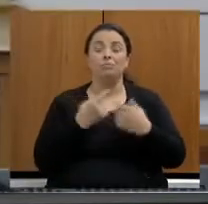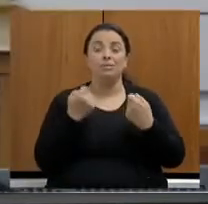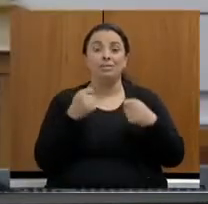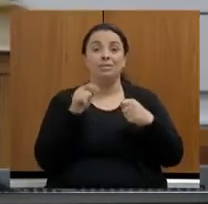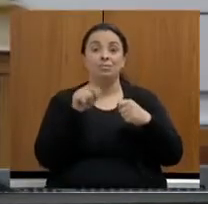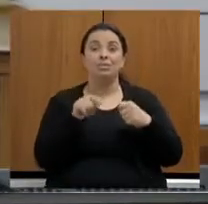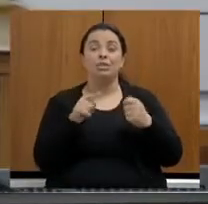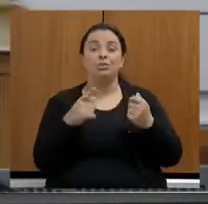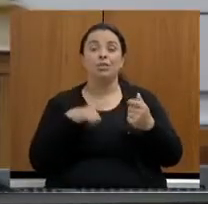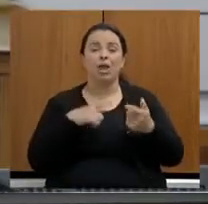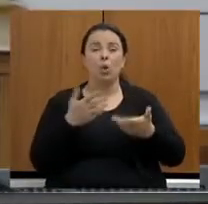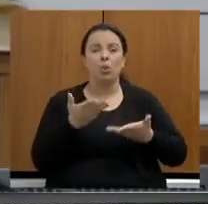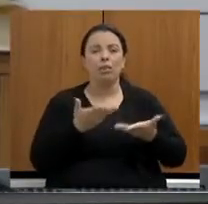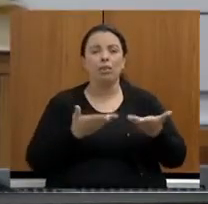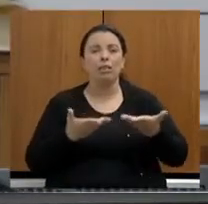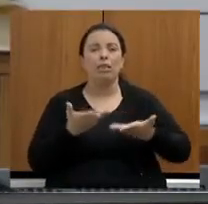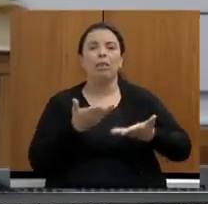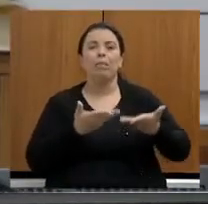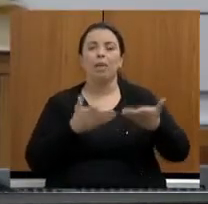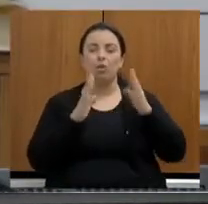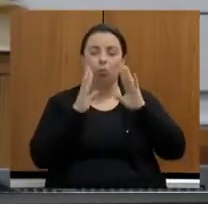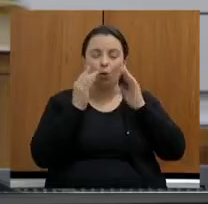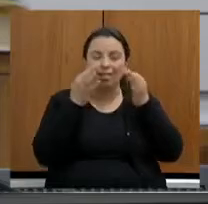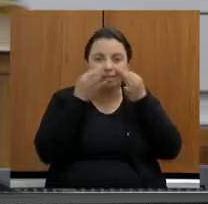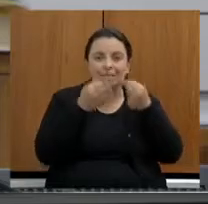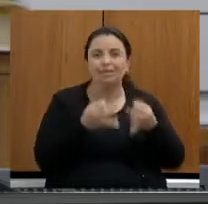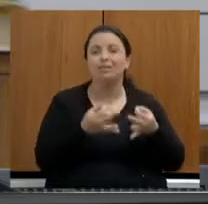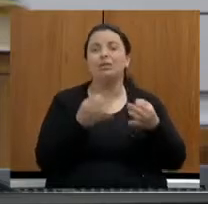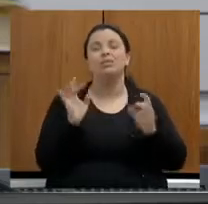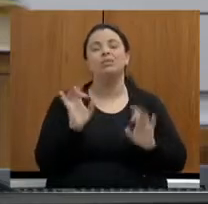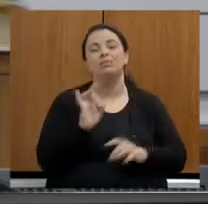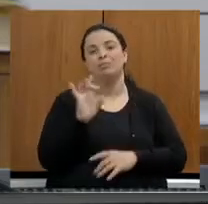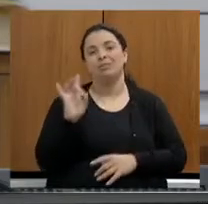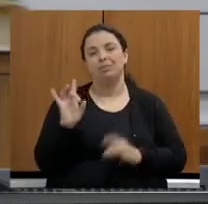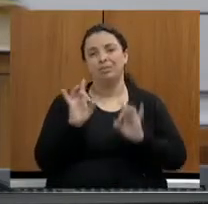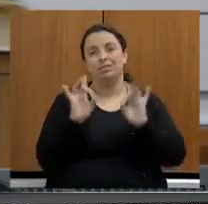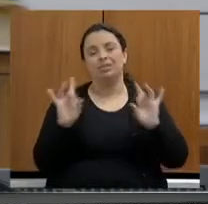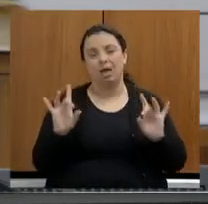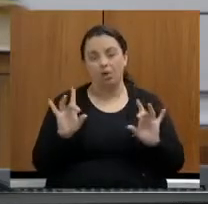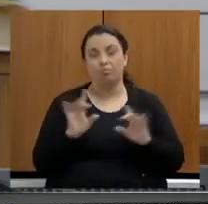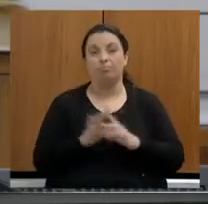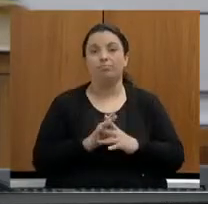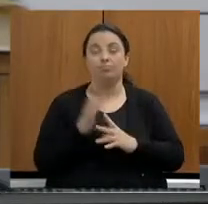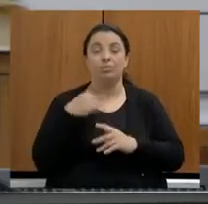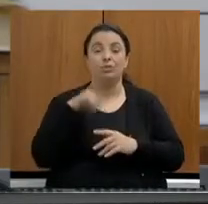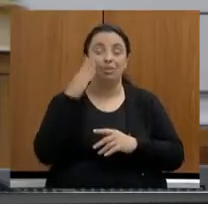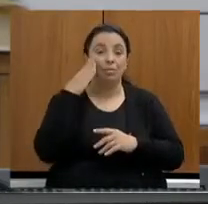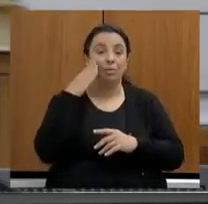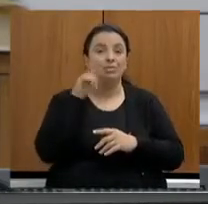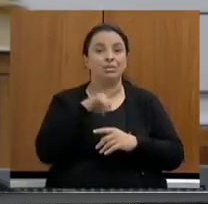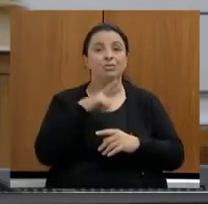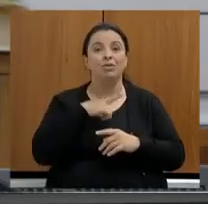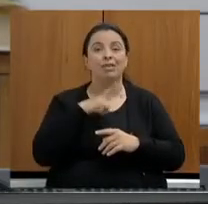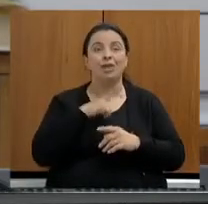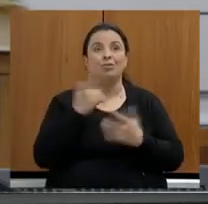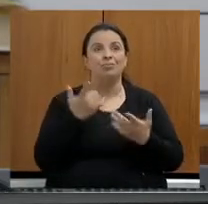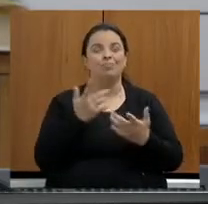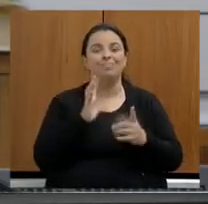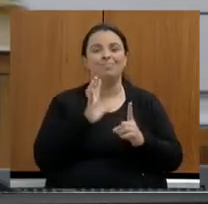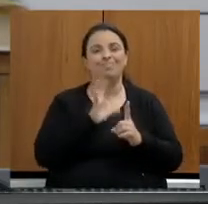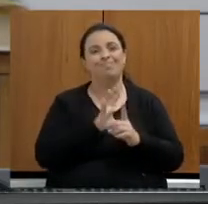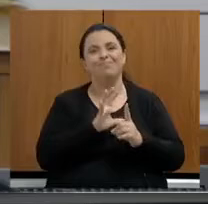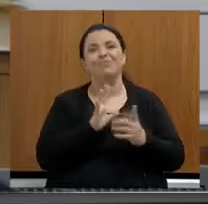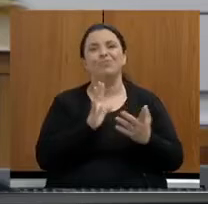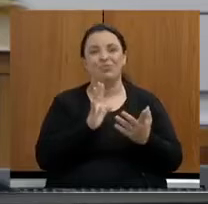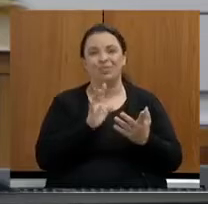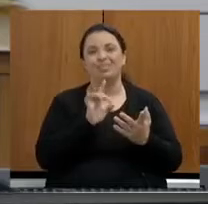uma forma muito especial muito tenha muito cuidado com isso porque a gente sabe né ajuda o reflexo que se tem na educação a